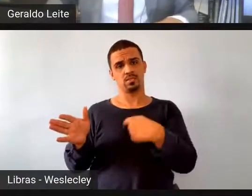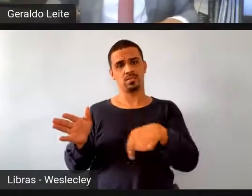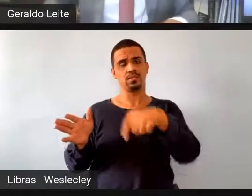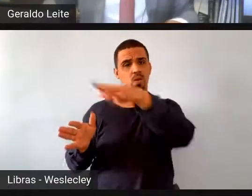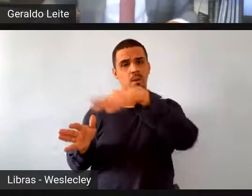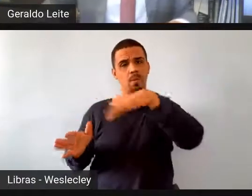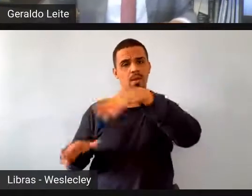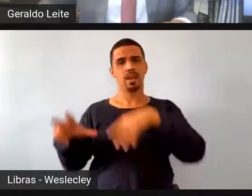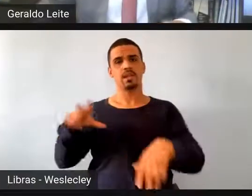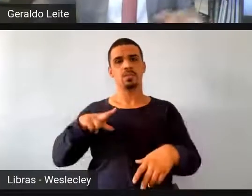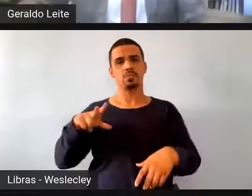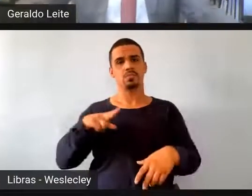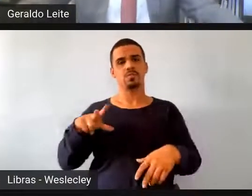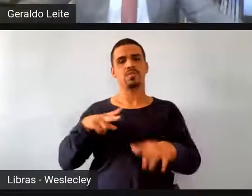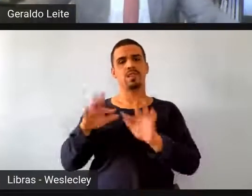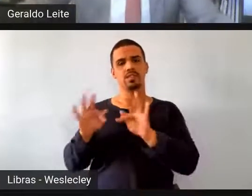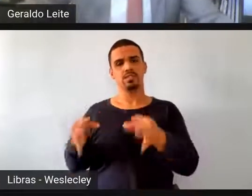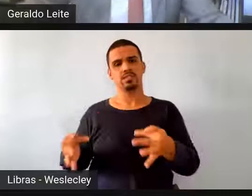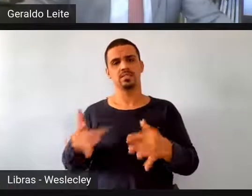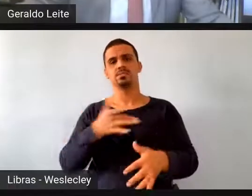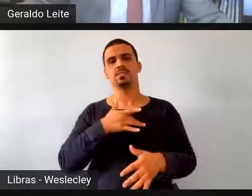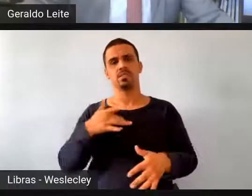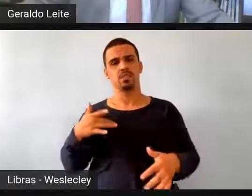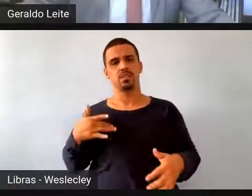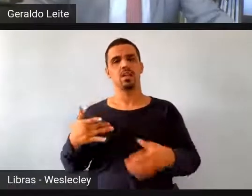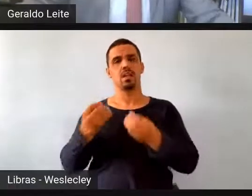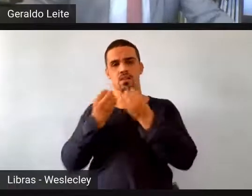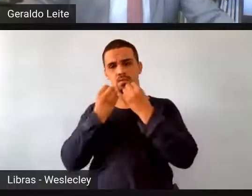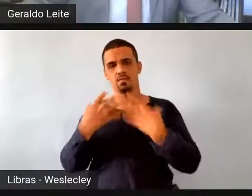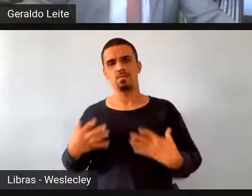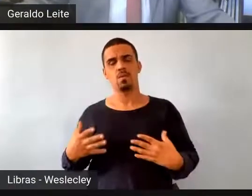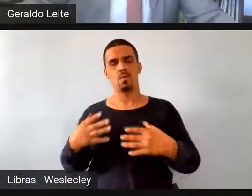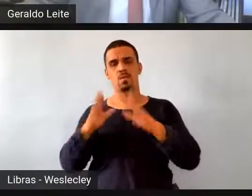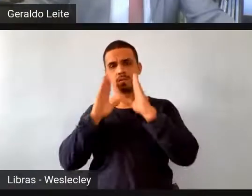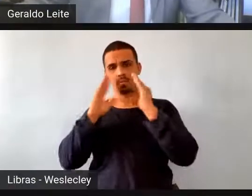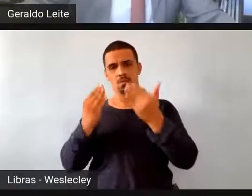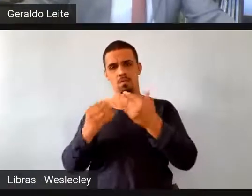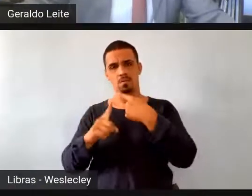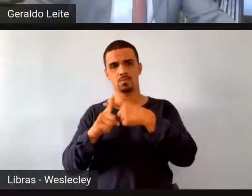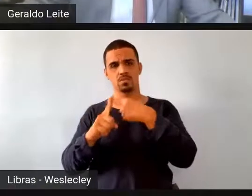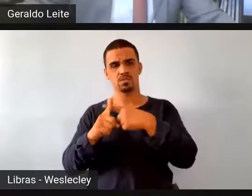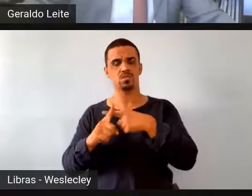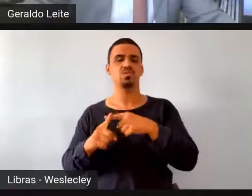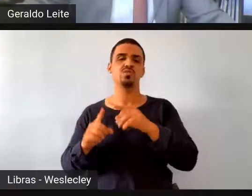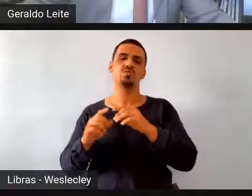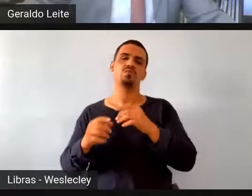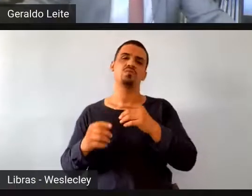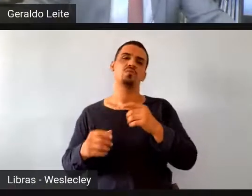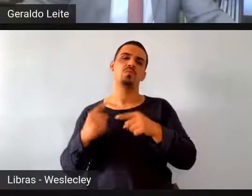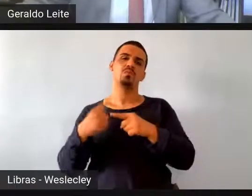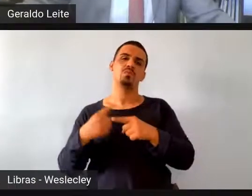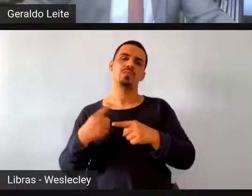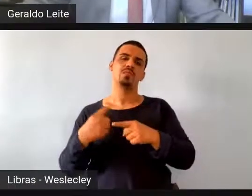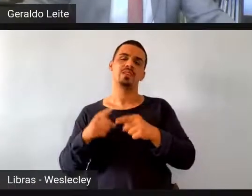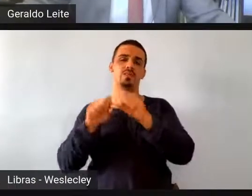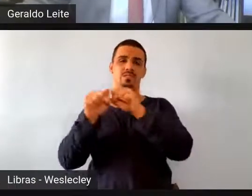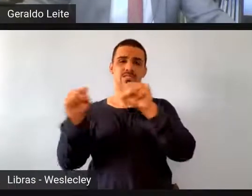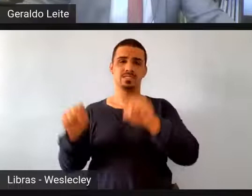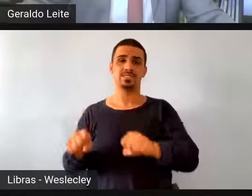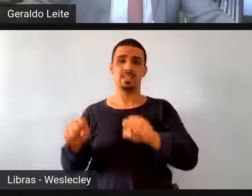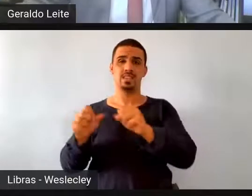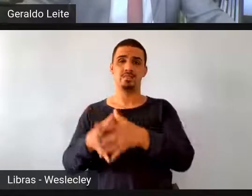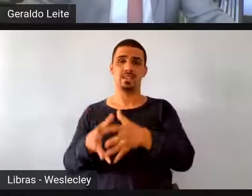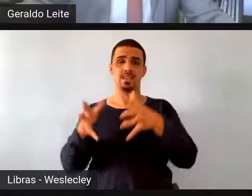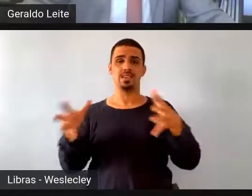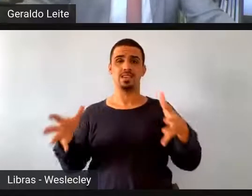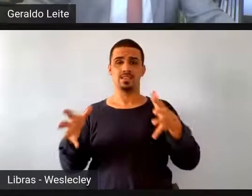privado sadio de campanha, né, devidamente desconcentrado em suas fontes, porque senão a inércia do sistema é muito grande. Quem já está dentro vai ter